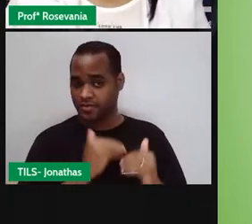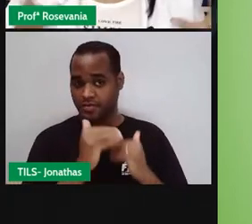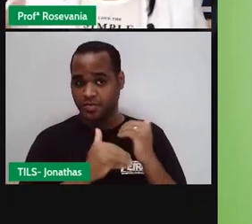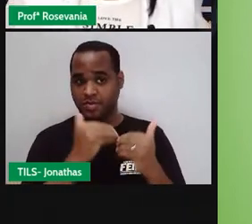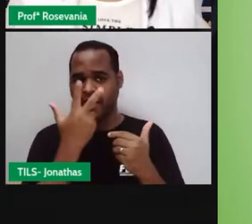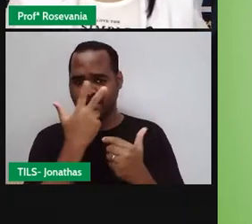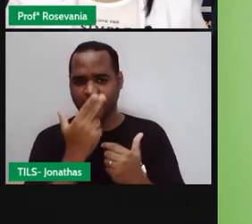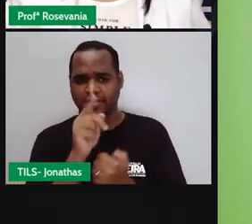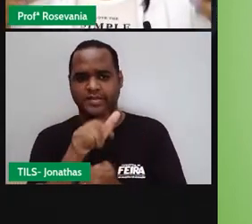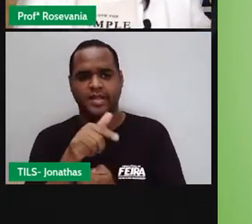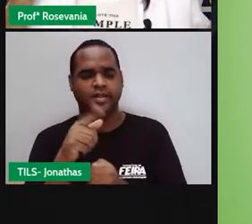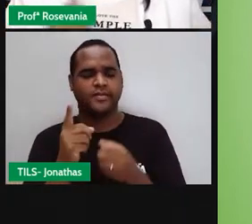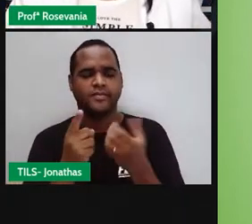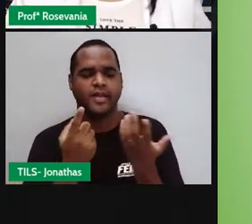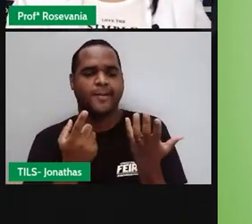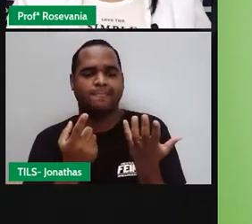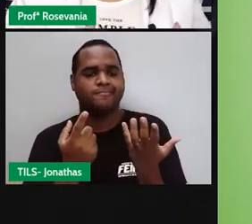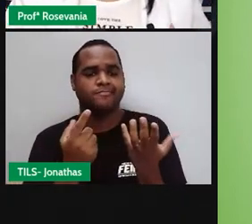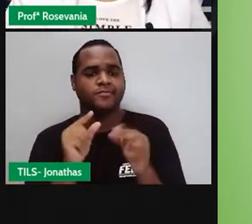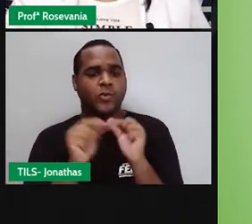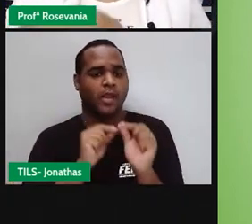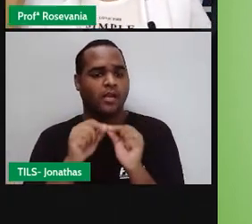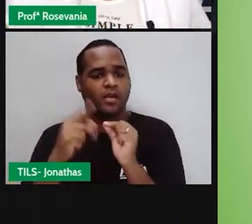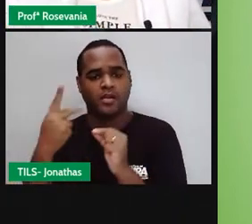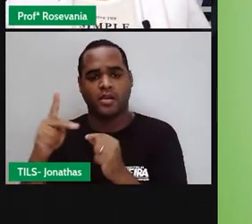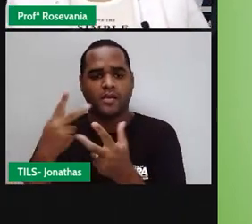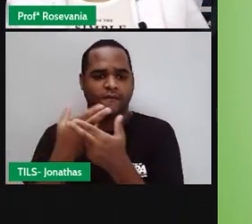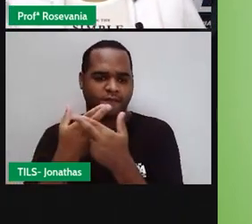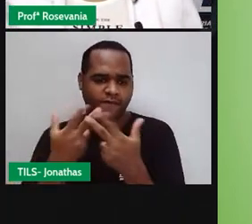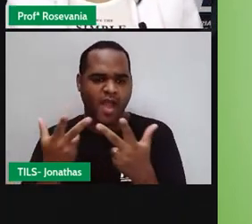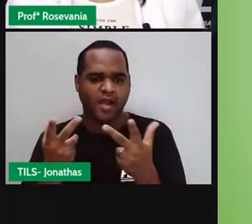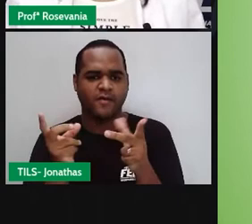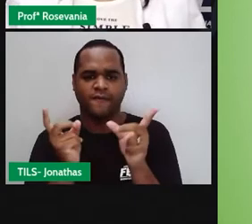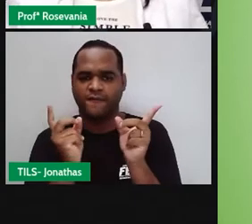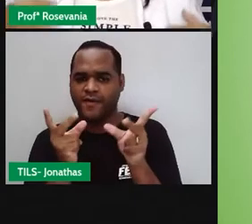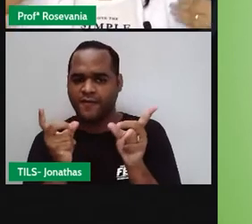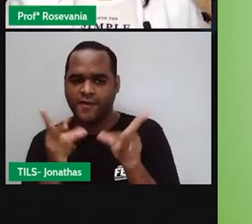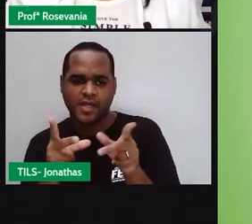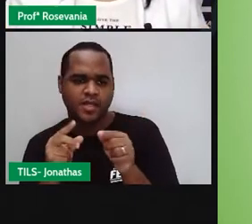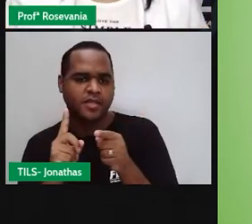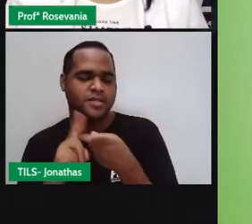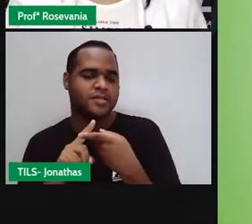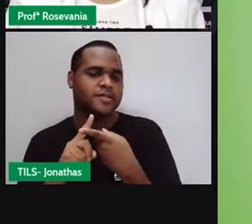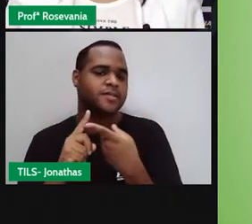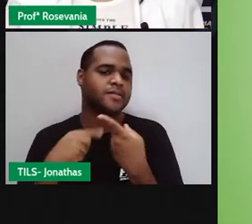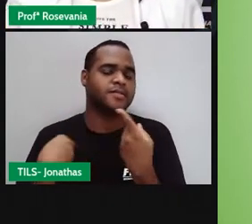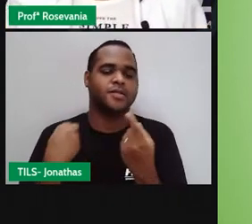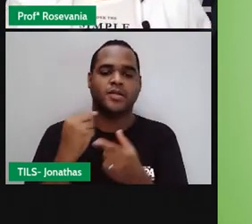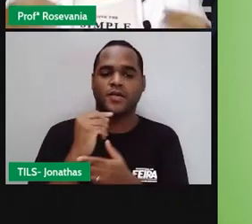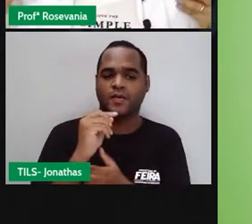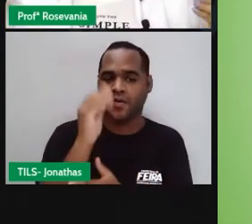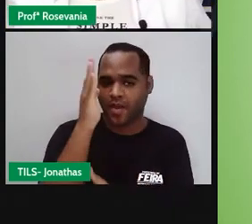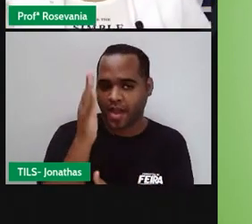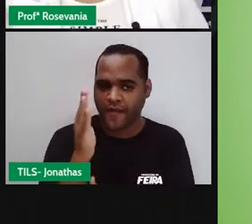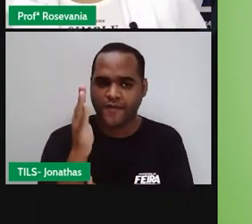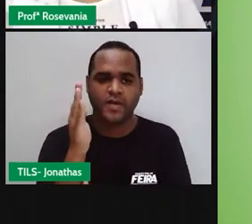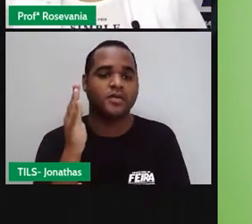muito mesmo voltado aos produtos que a gente exportava, exemplo do próprio pau-brasil,